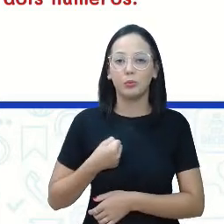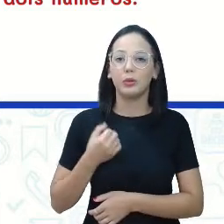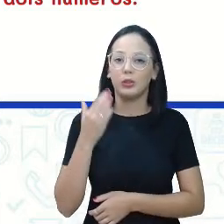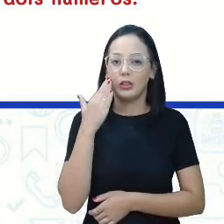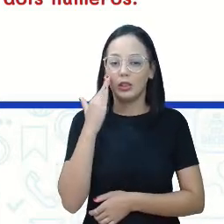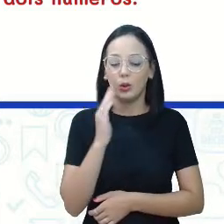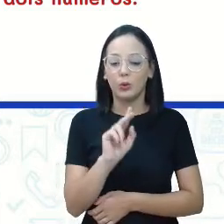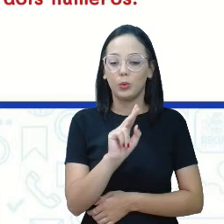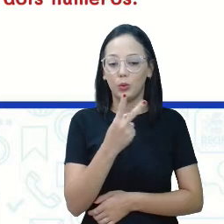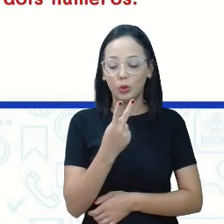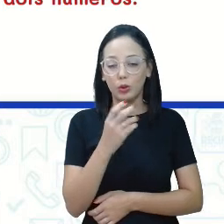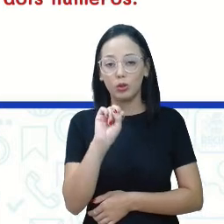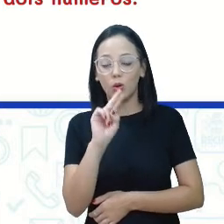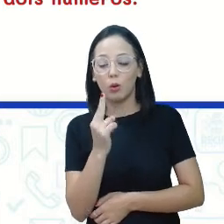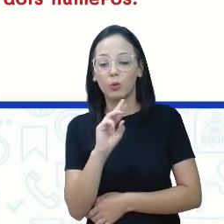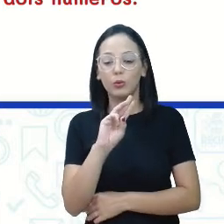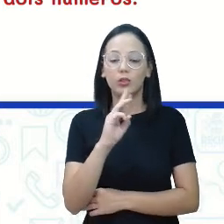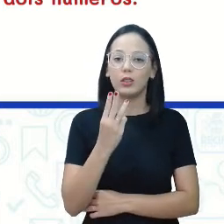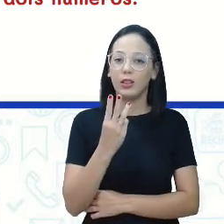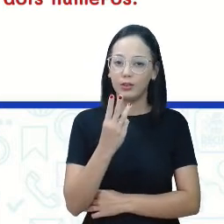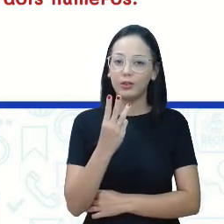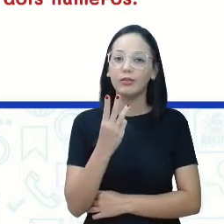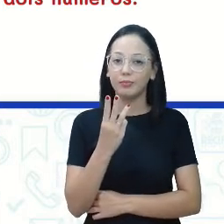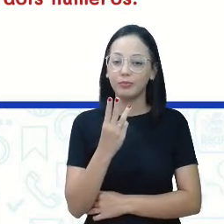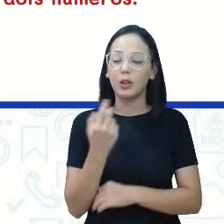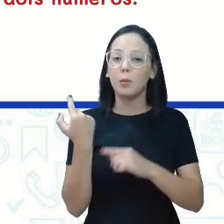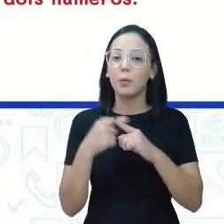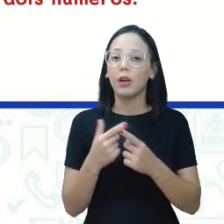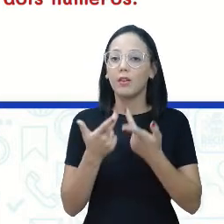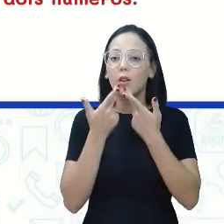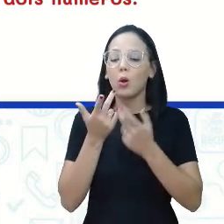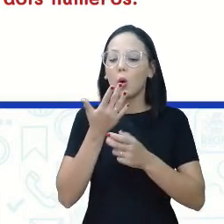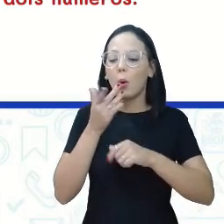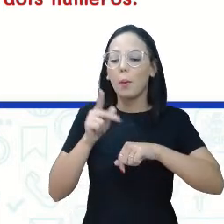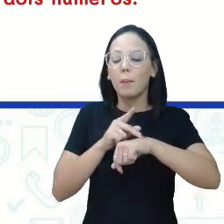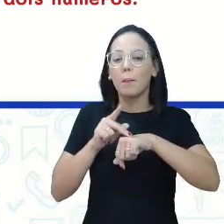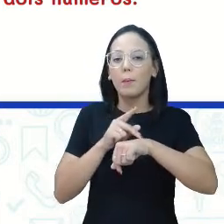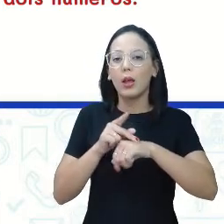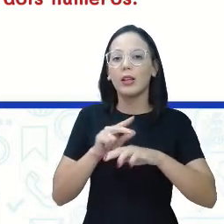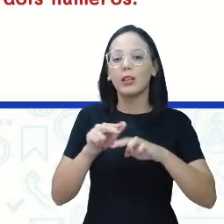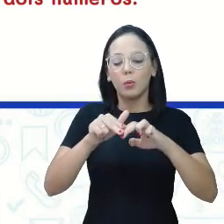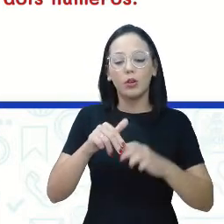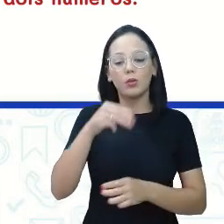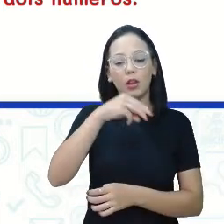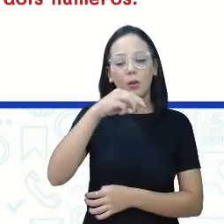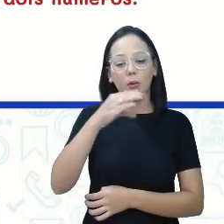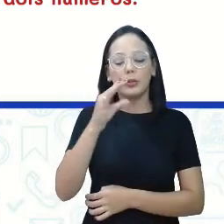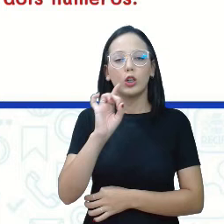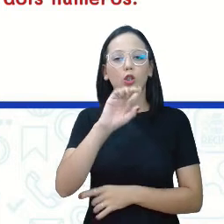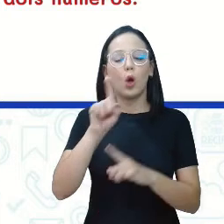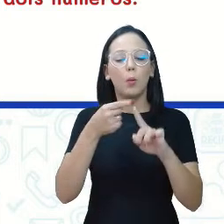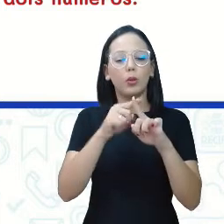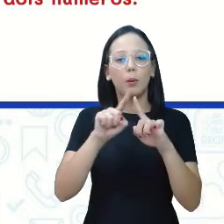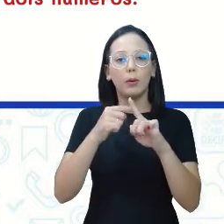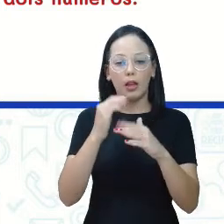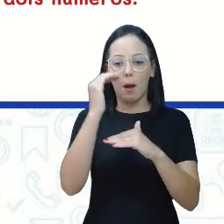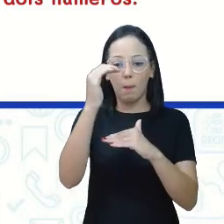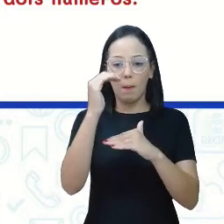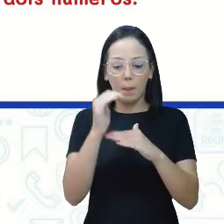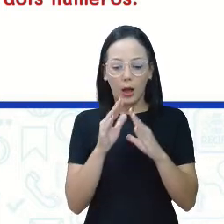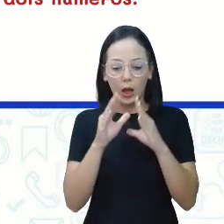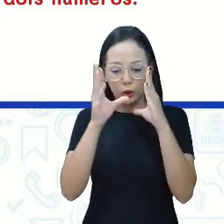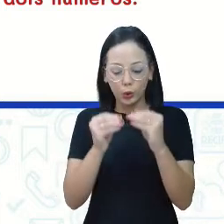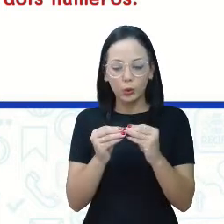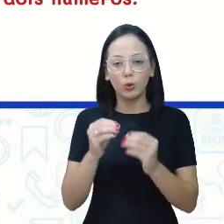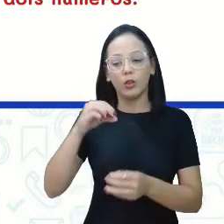aqui, o 2 e o 3, né? Ela colocou aí de preto, então o MMC é só você multiplicar todos os números